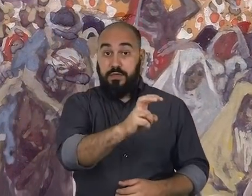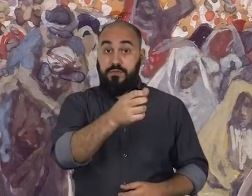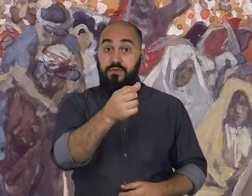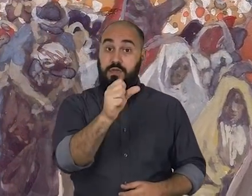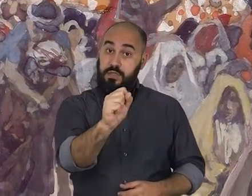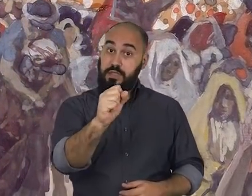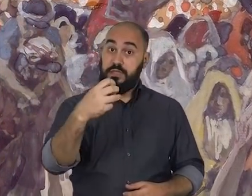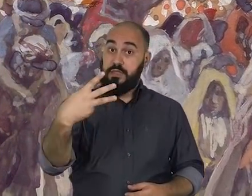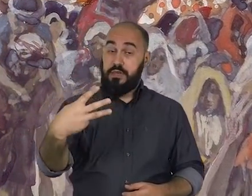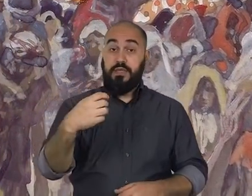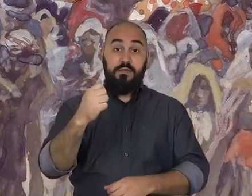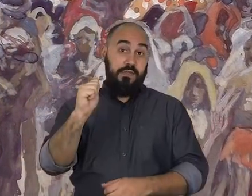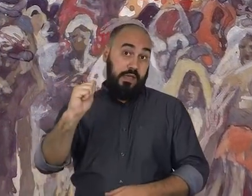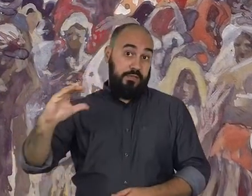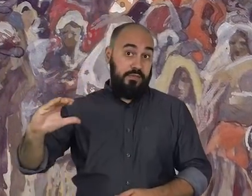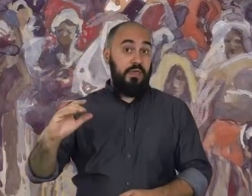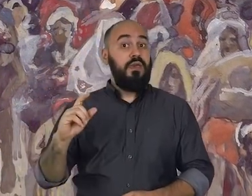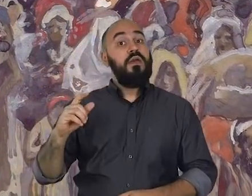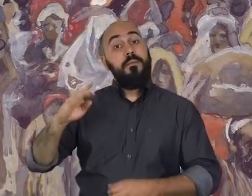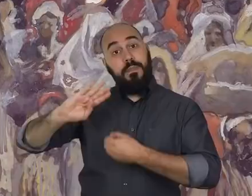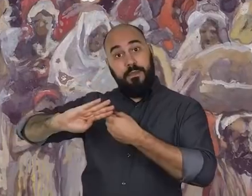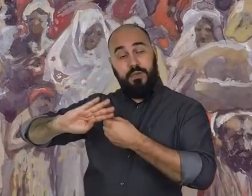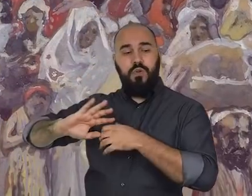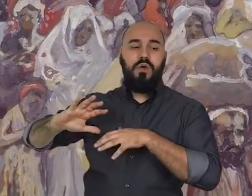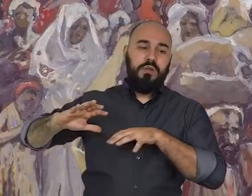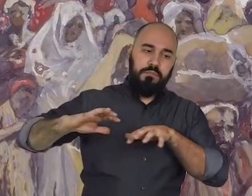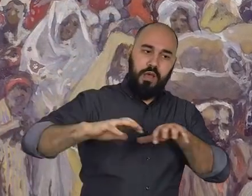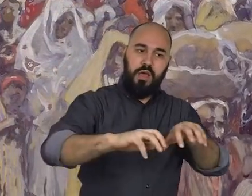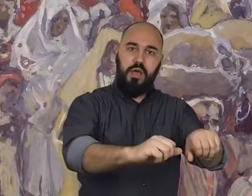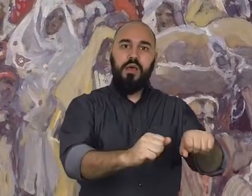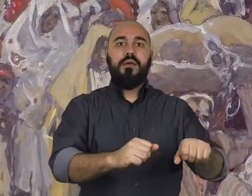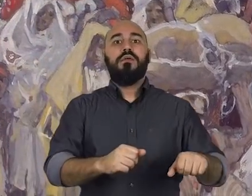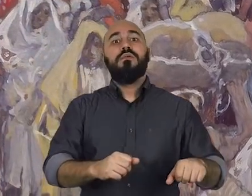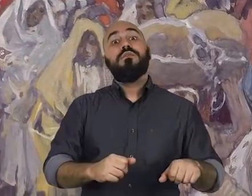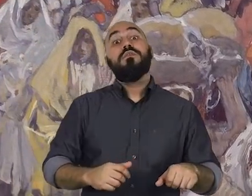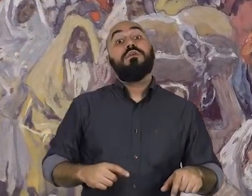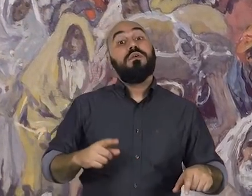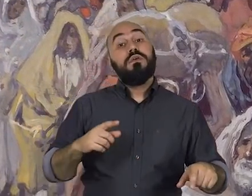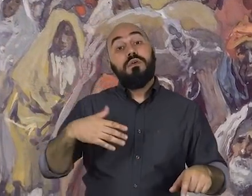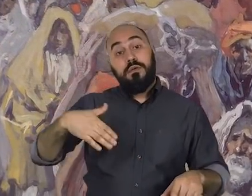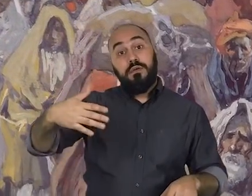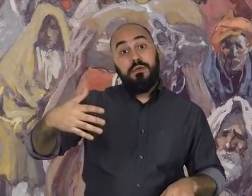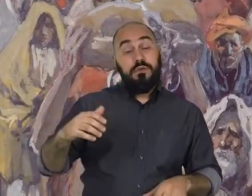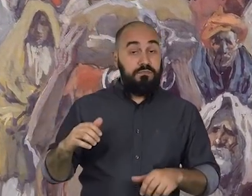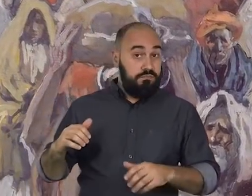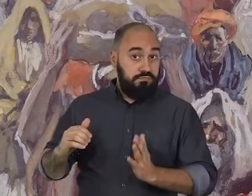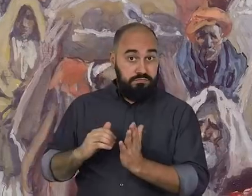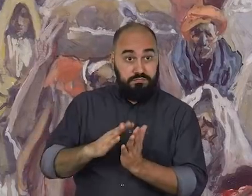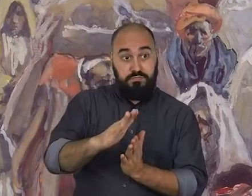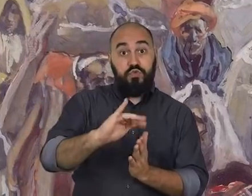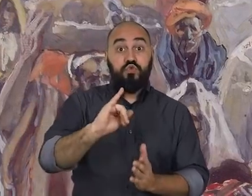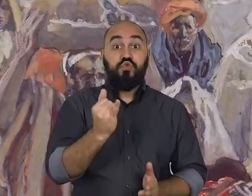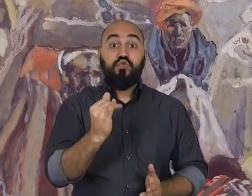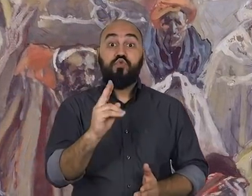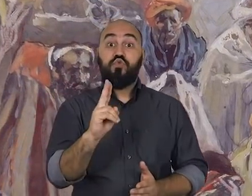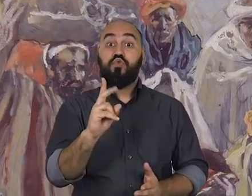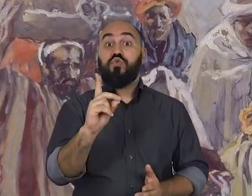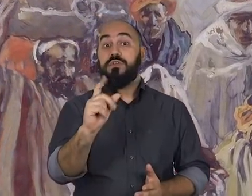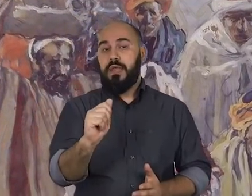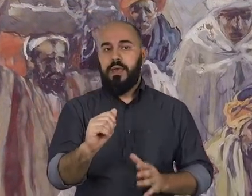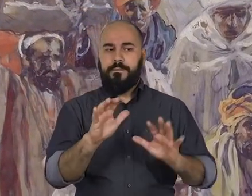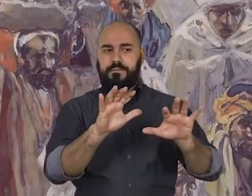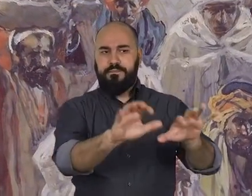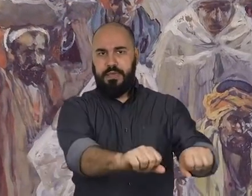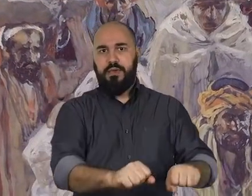exército babilônico conquistou Jerusalém e deportou grande parte da população de Judá, correto? Esta foi a